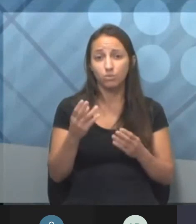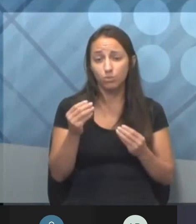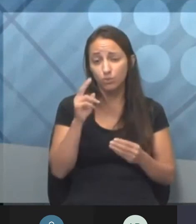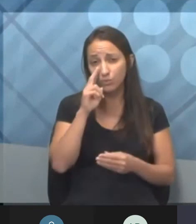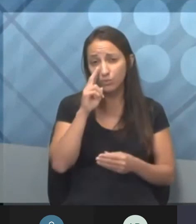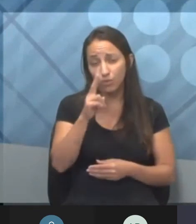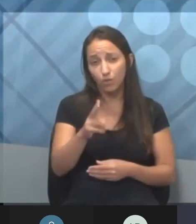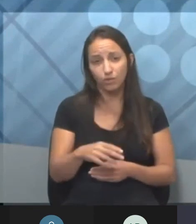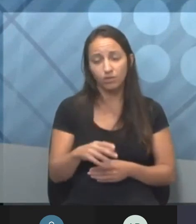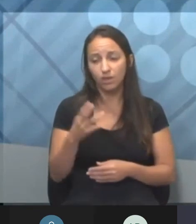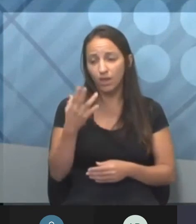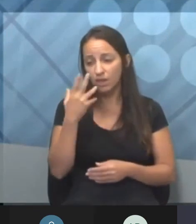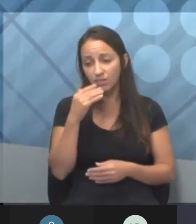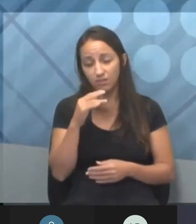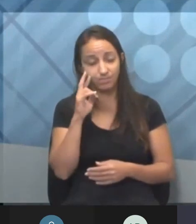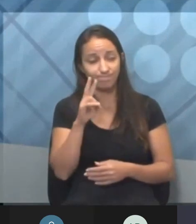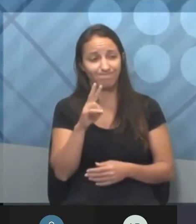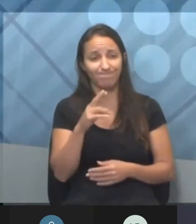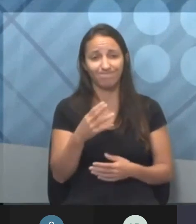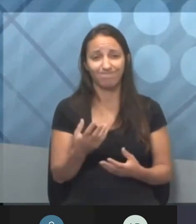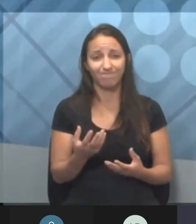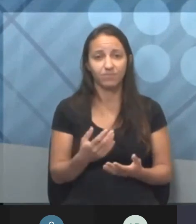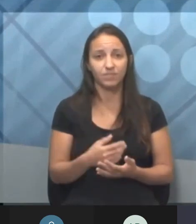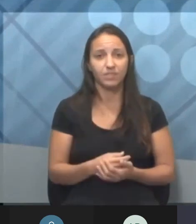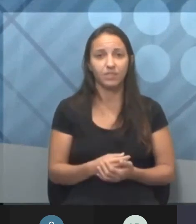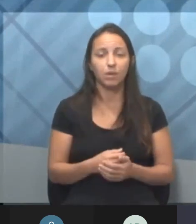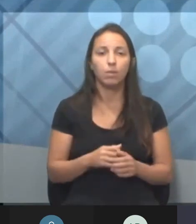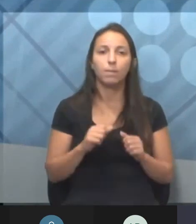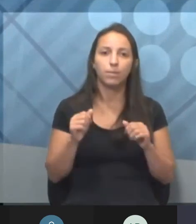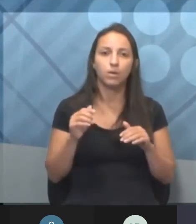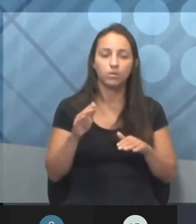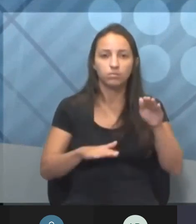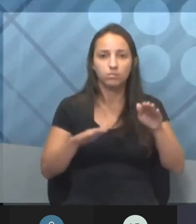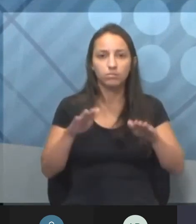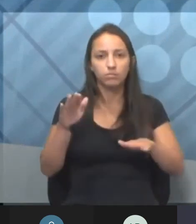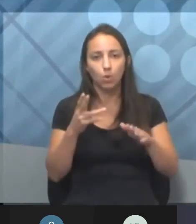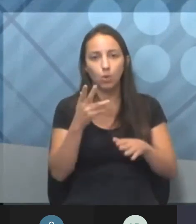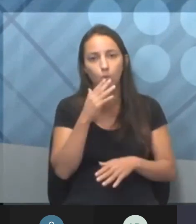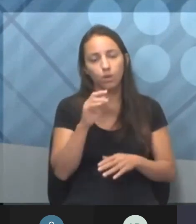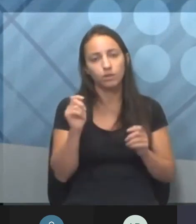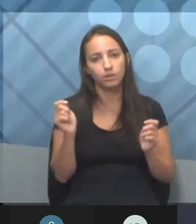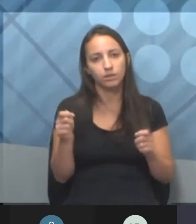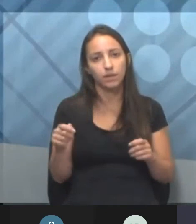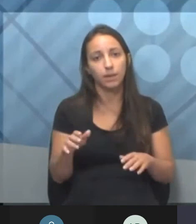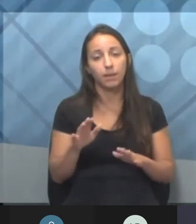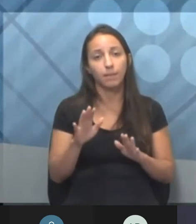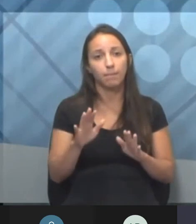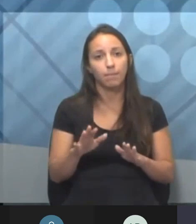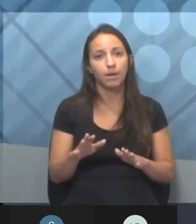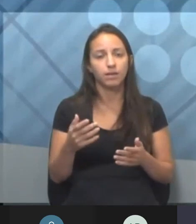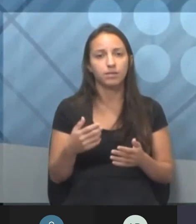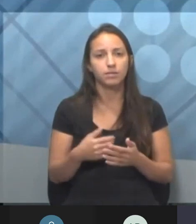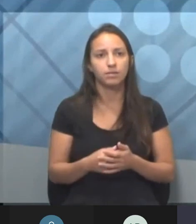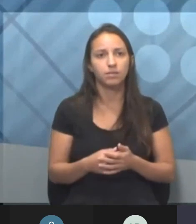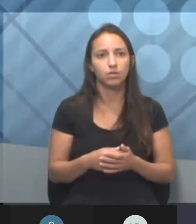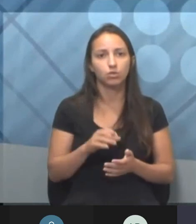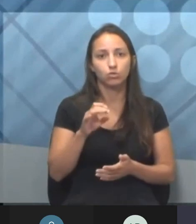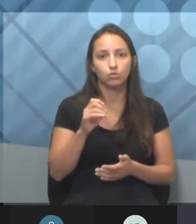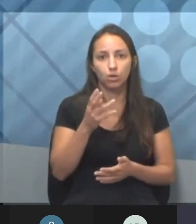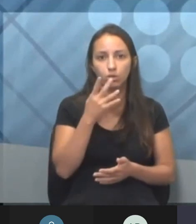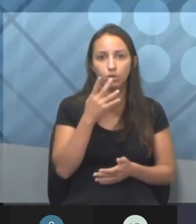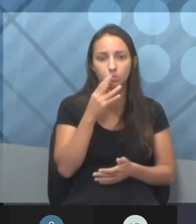fortes para as crianças. Então, você pode pensar, sim, em variações de cores, mas solta a imaginação, não se prenda